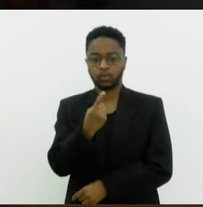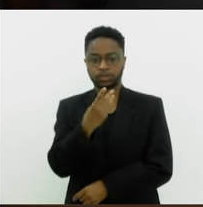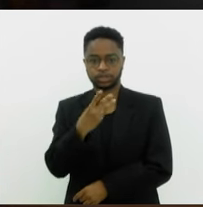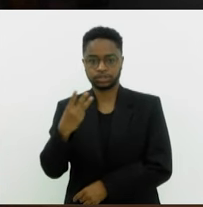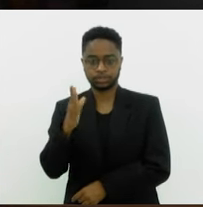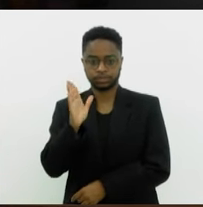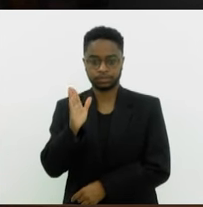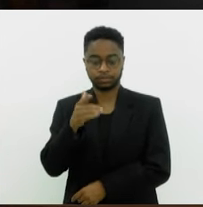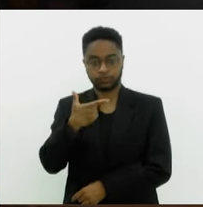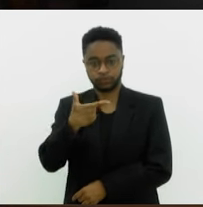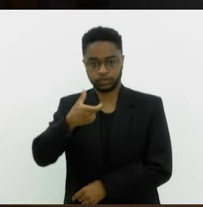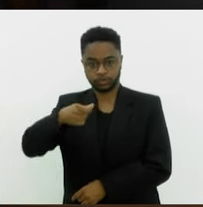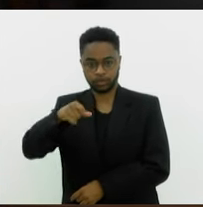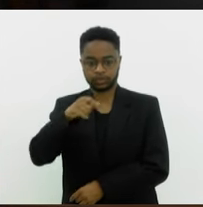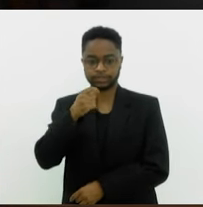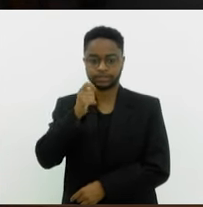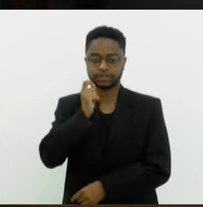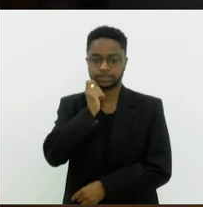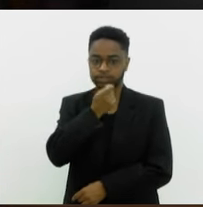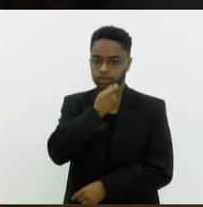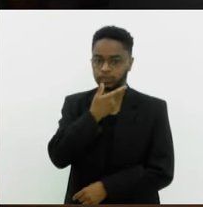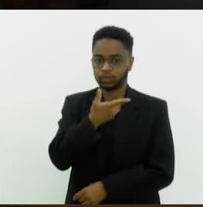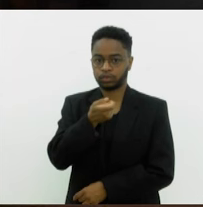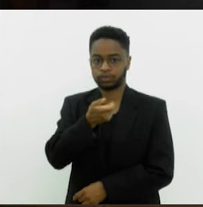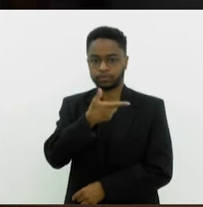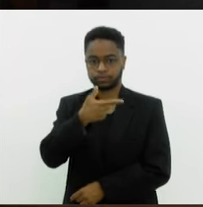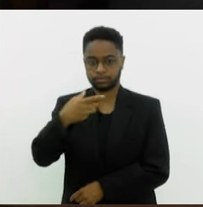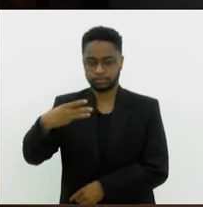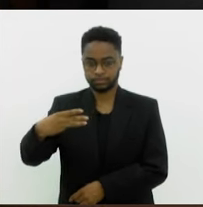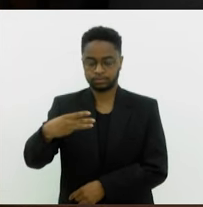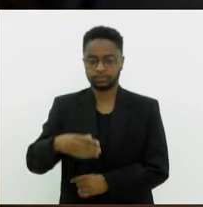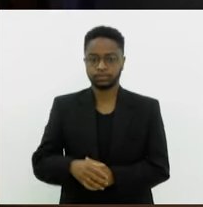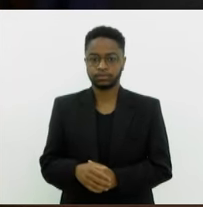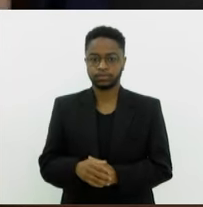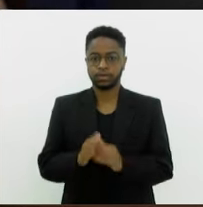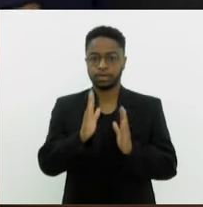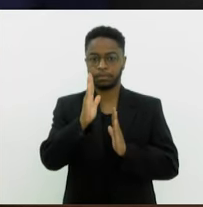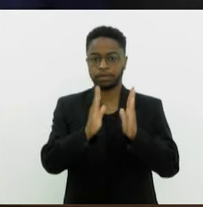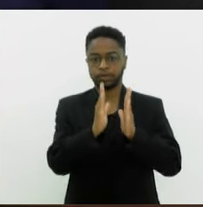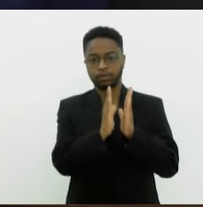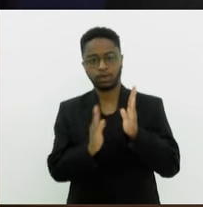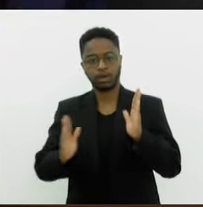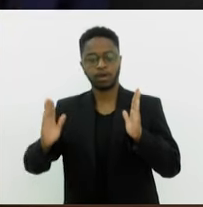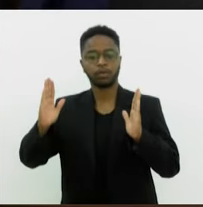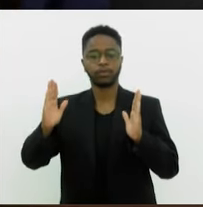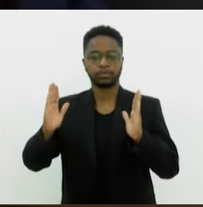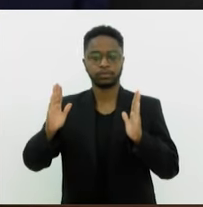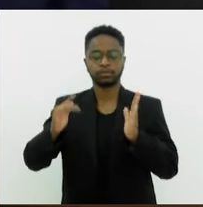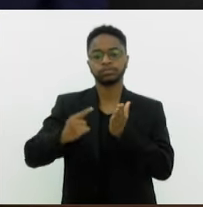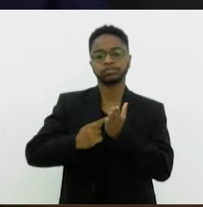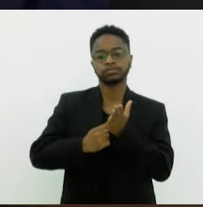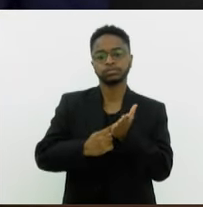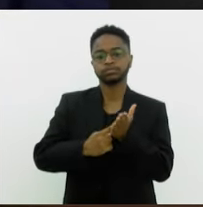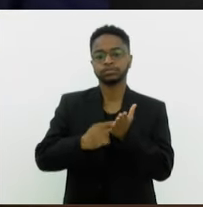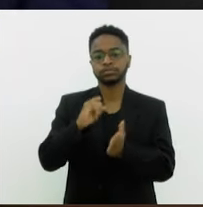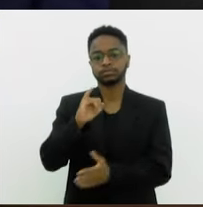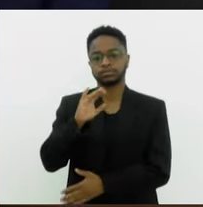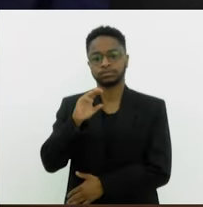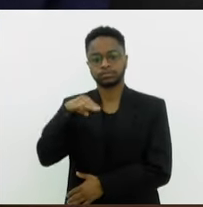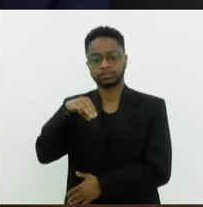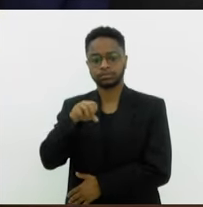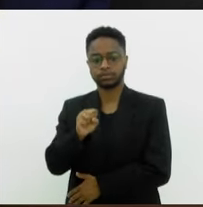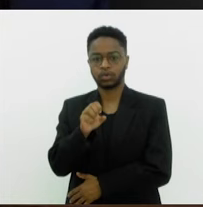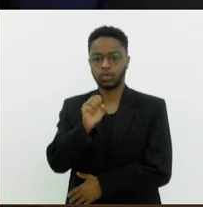29 de setembro de 2023, que prorroga as disposições do convênio ICMS